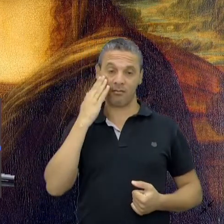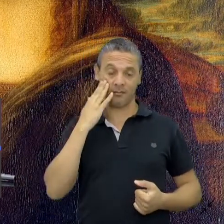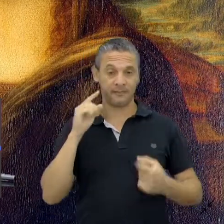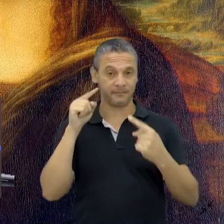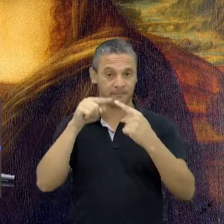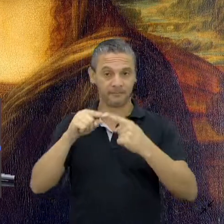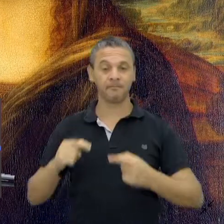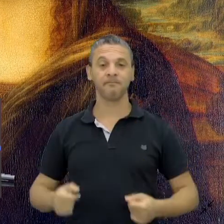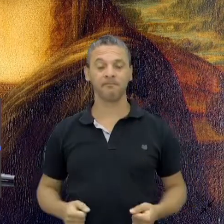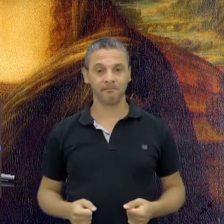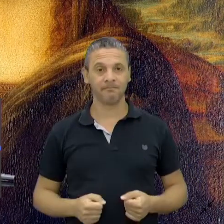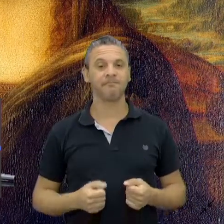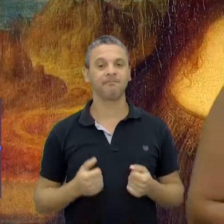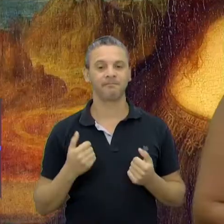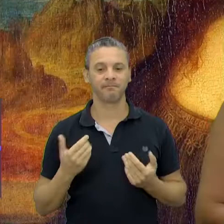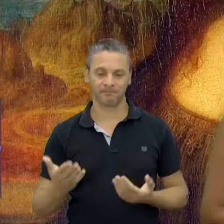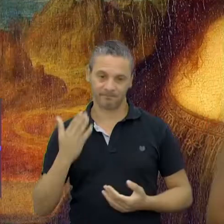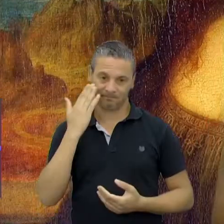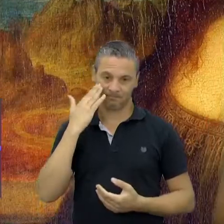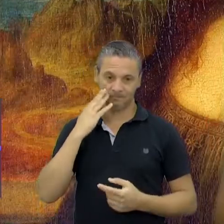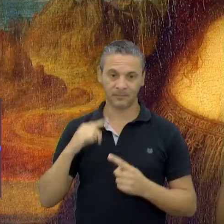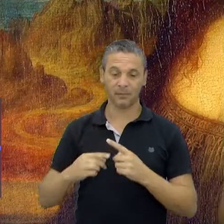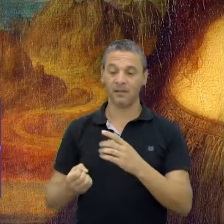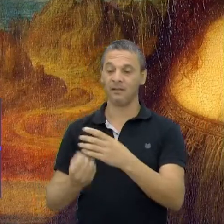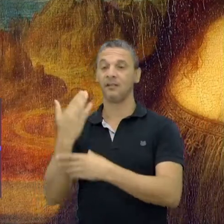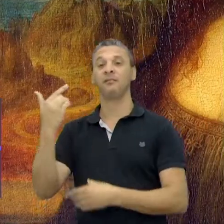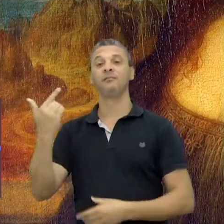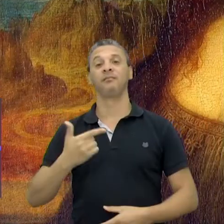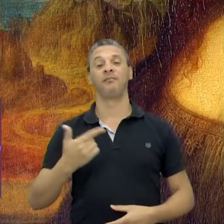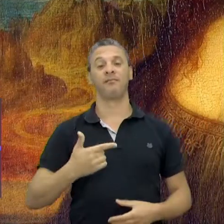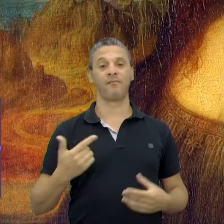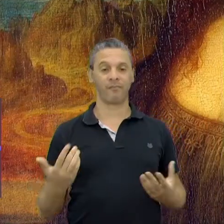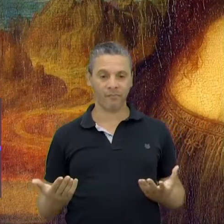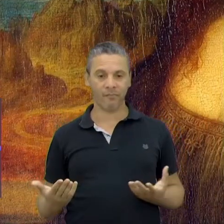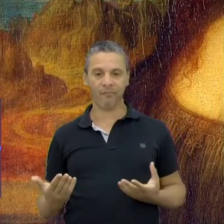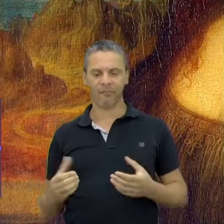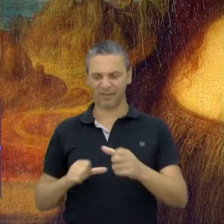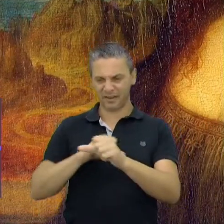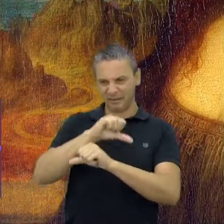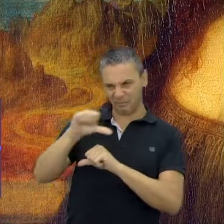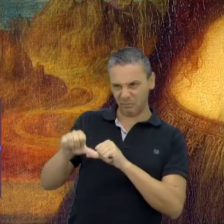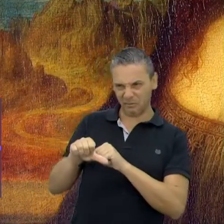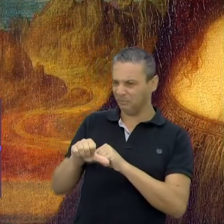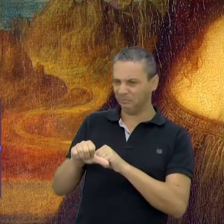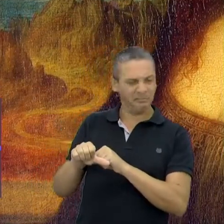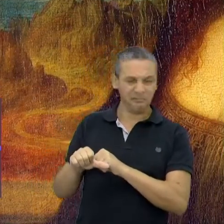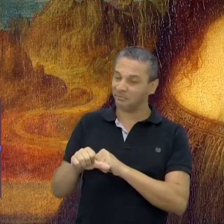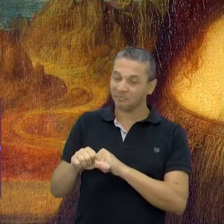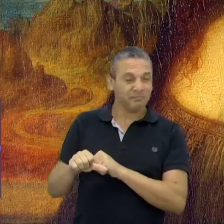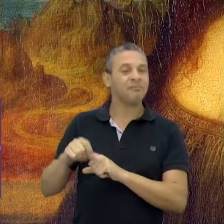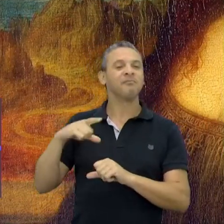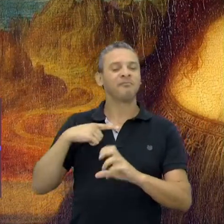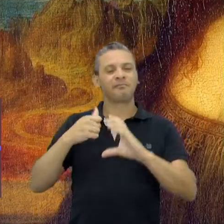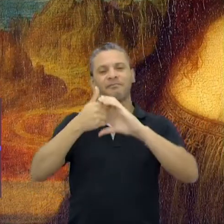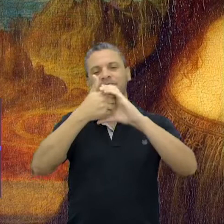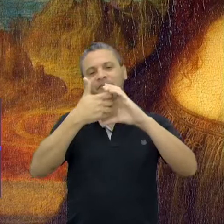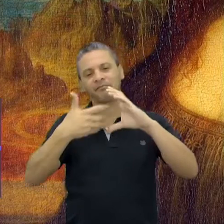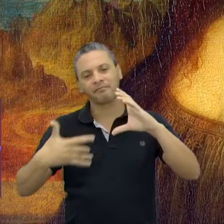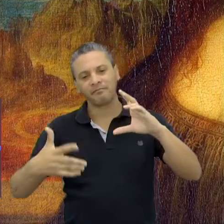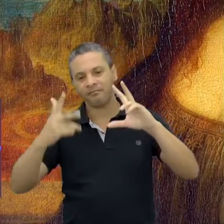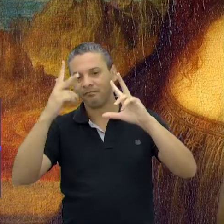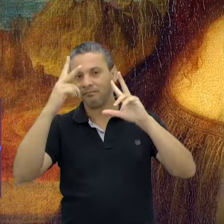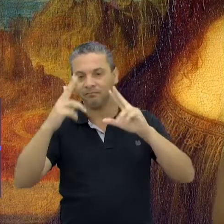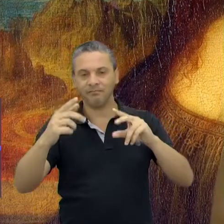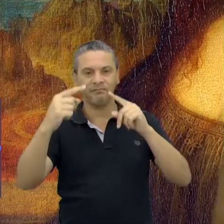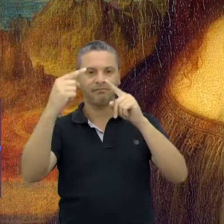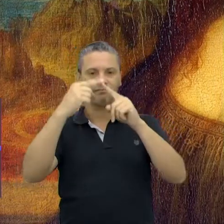exatamente. Então, isso é uma releitura, né? Não mudou muito, a gente percebe que ainda é os elementos constitutivos ali da